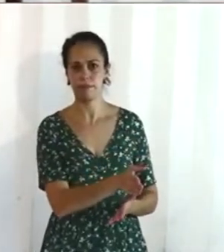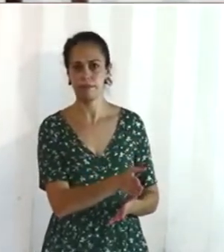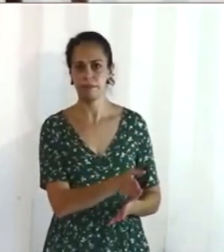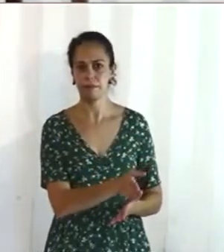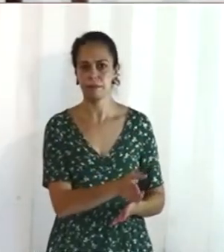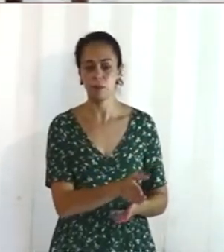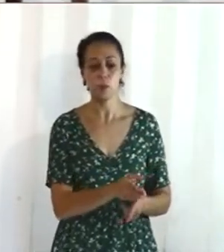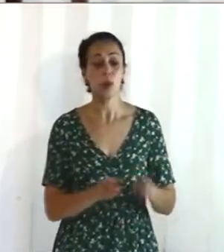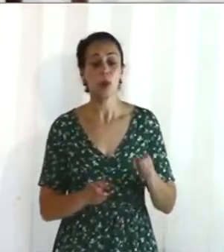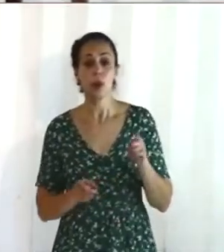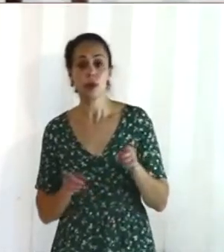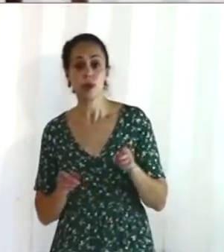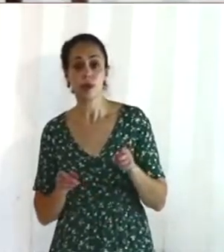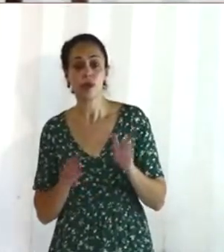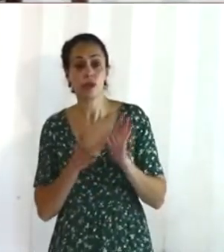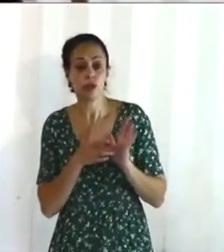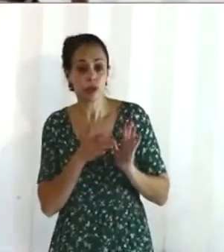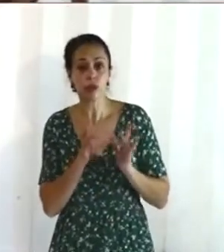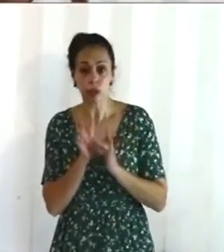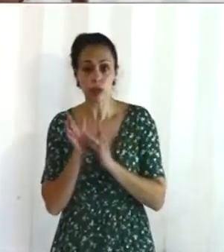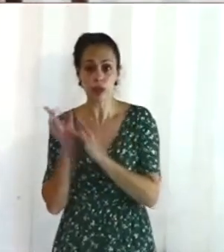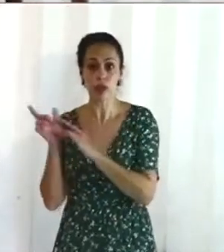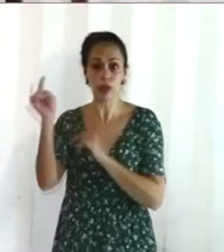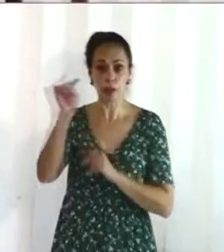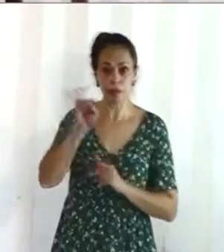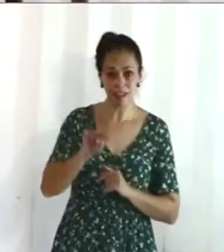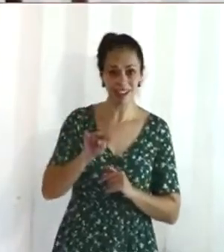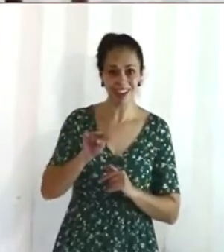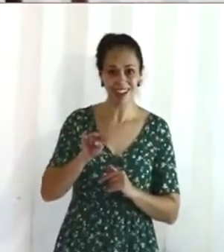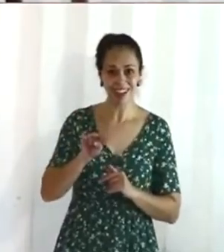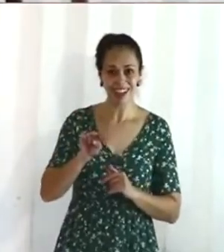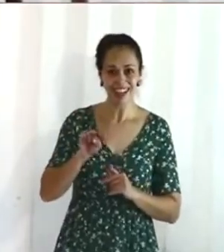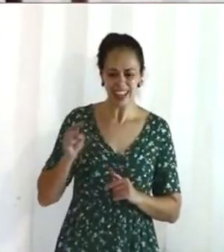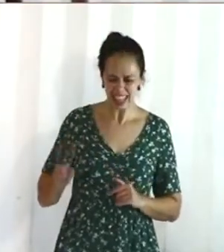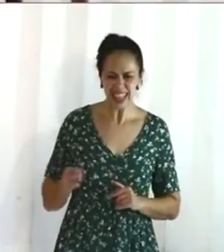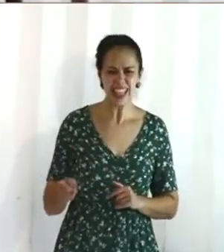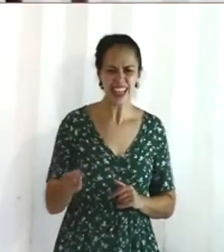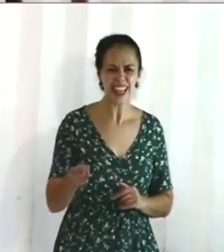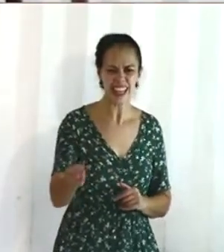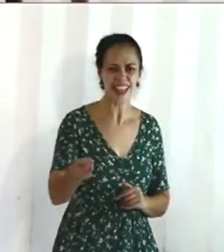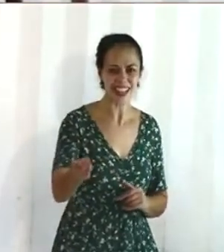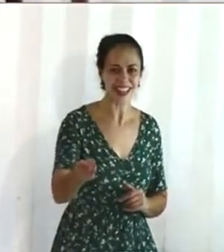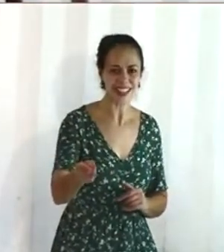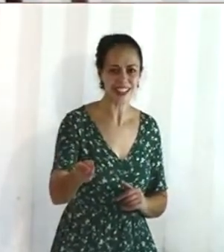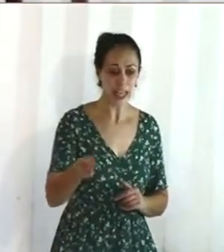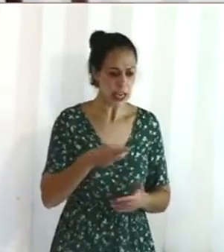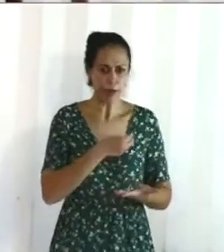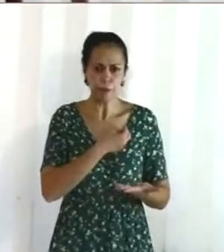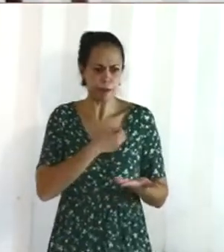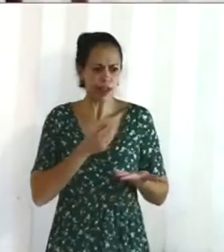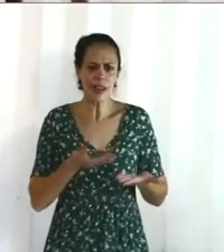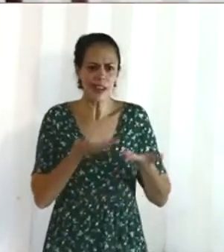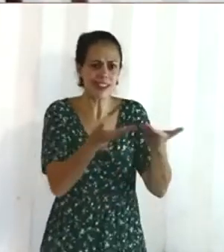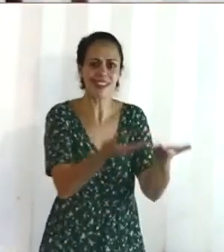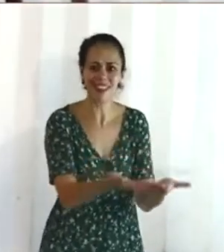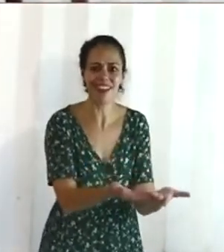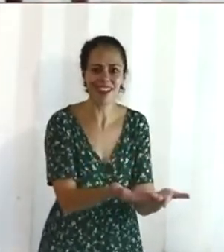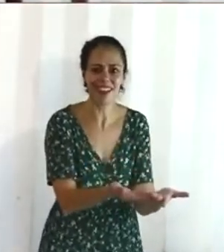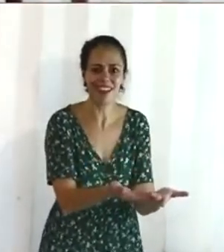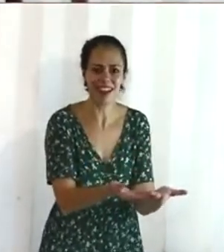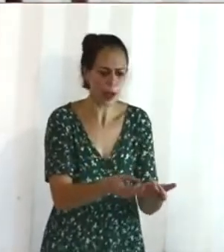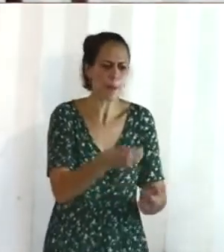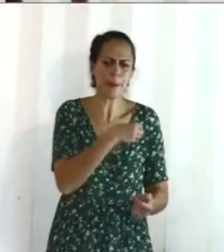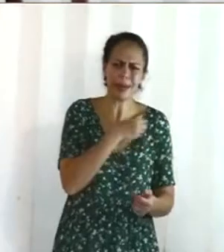A vida que você recebe através desse verbo que se manifestou, essa vida que você recebe desse verbo que se encarnou, é